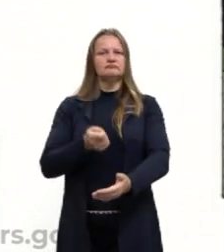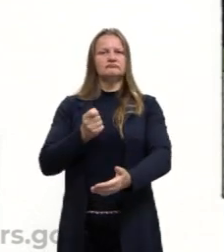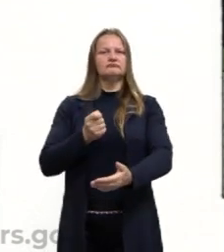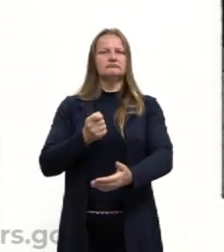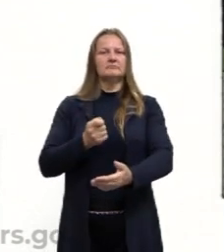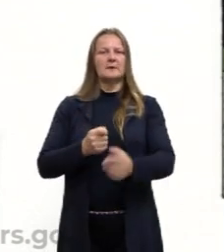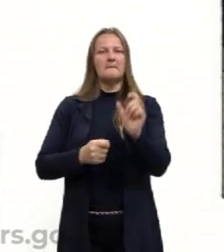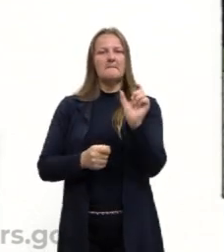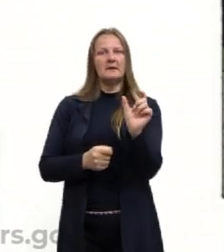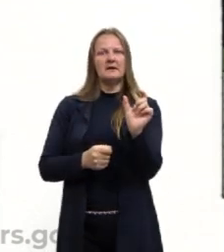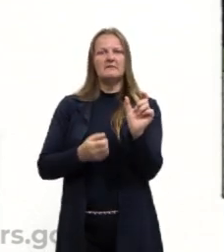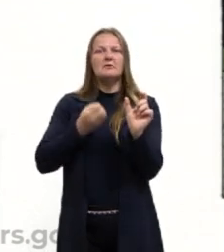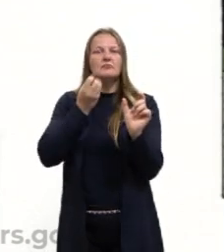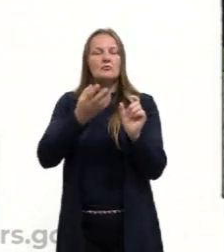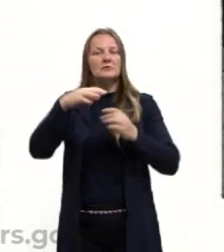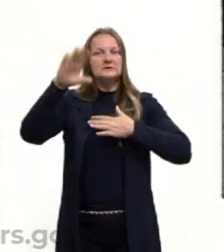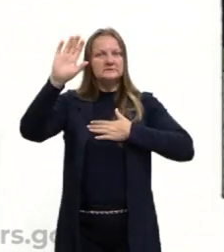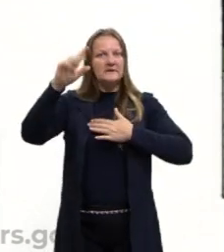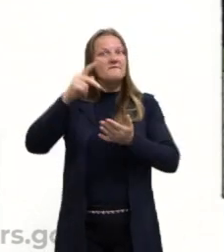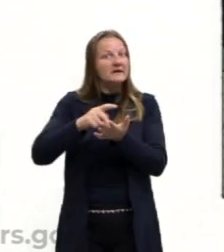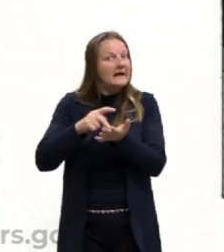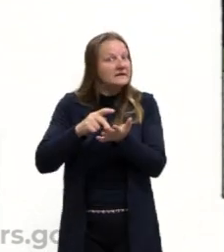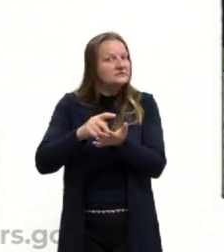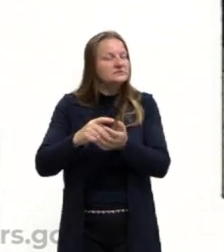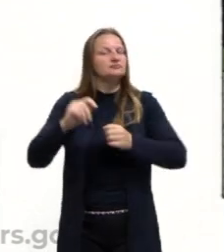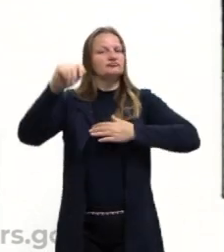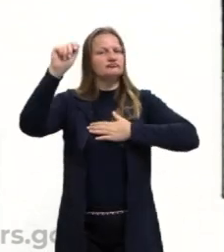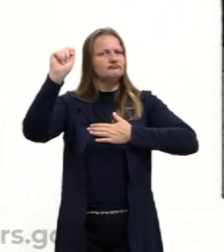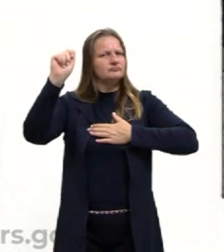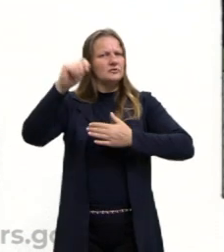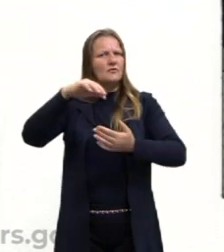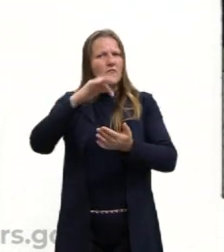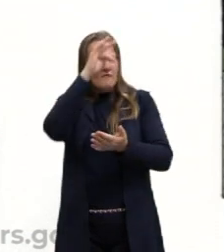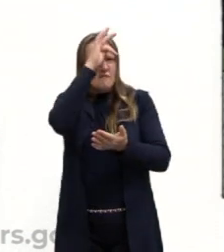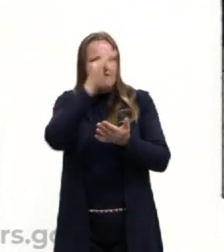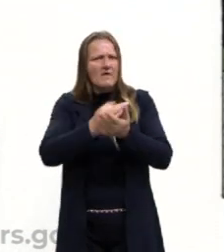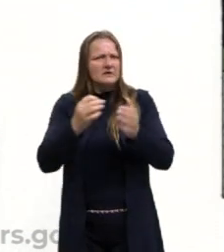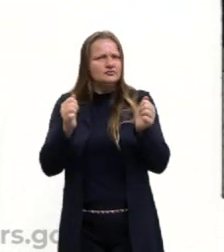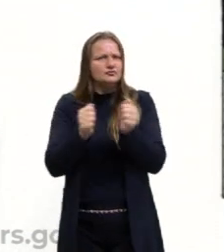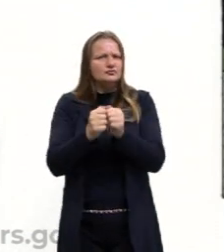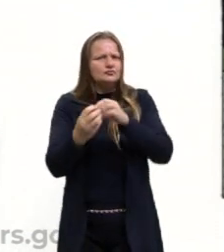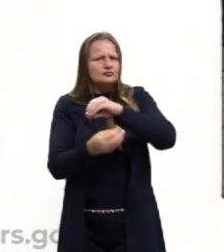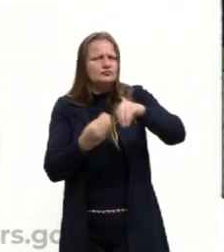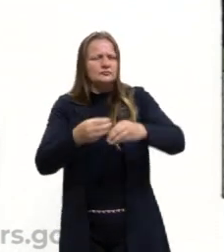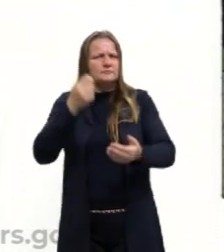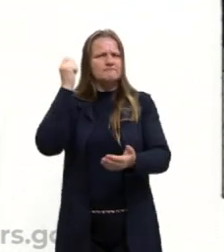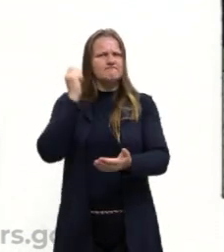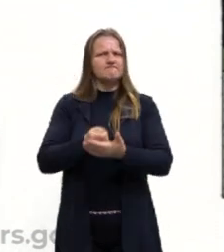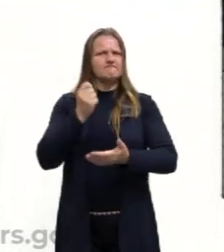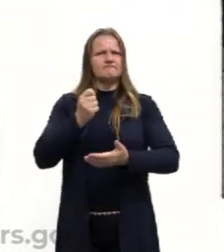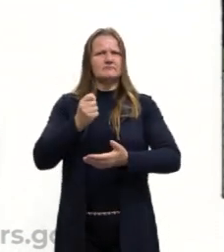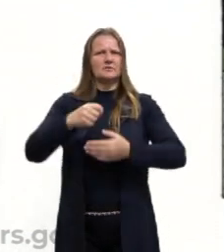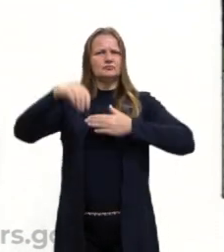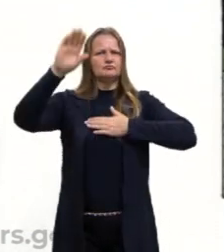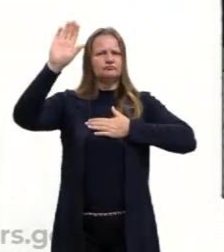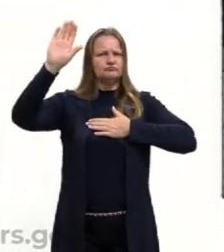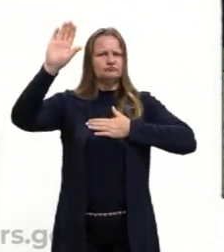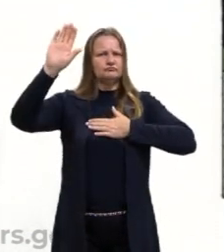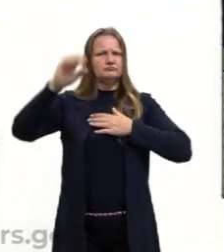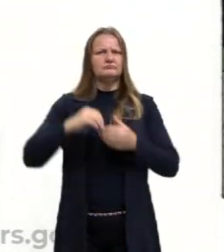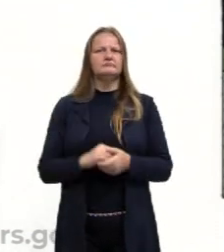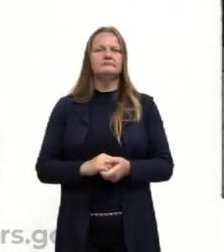aquela palavra dada é a palavra dita é a palavra que deve ser executada né ela fala sobre juramento a palavra